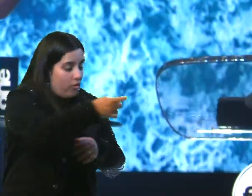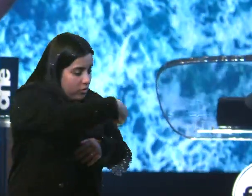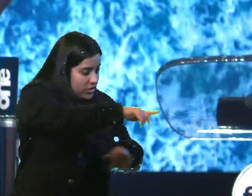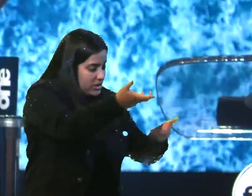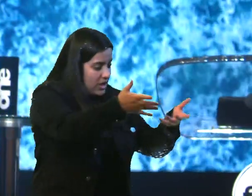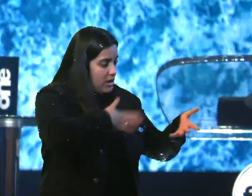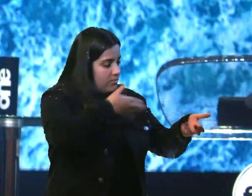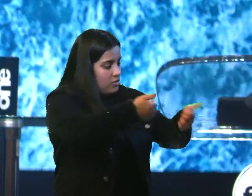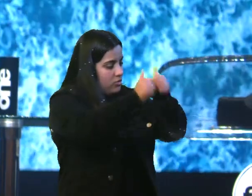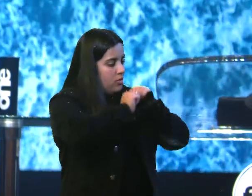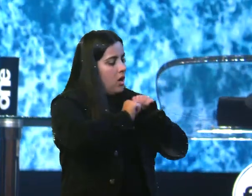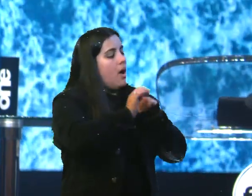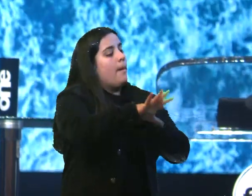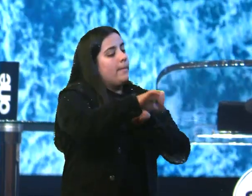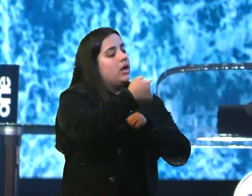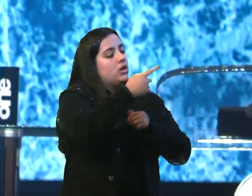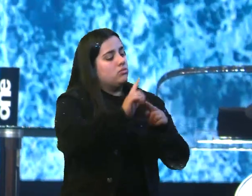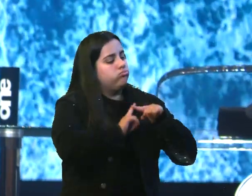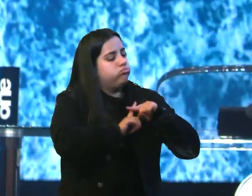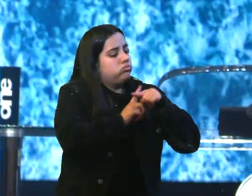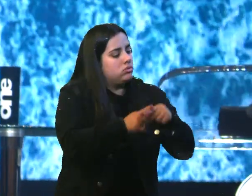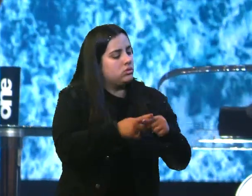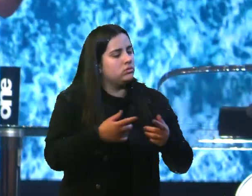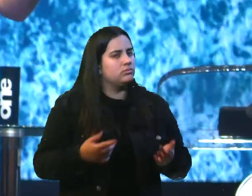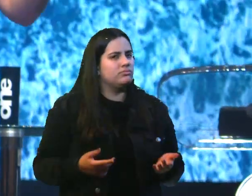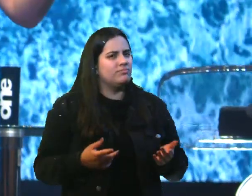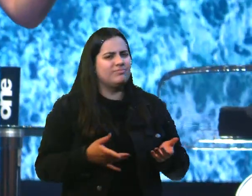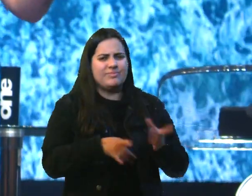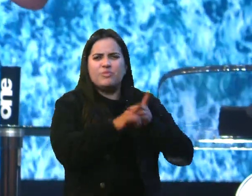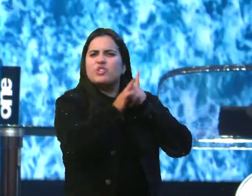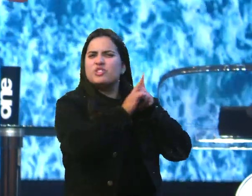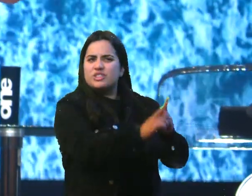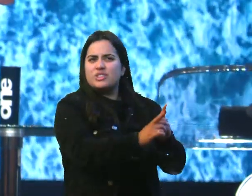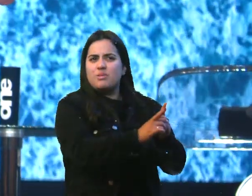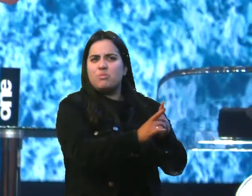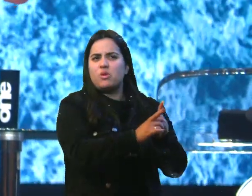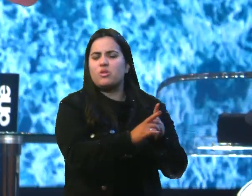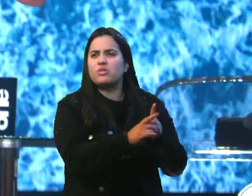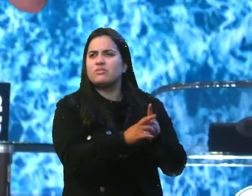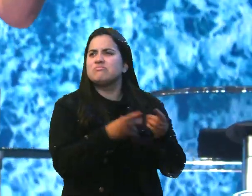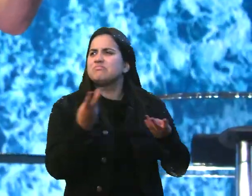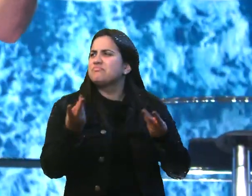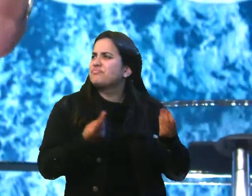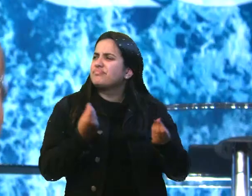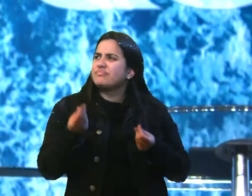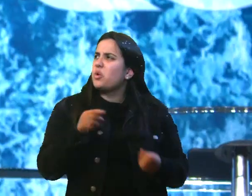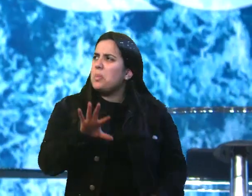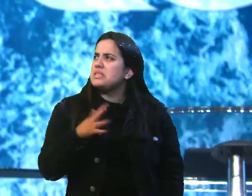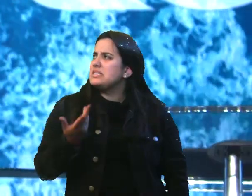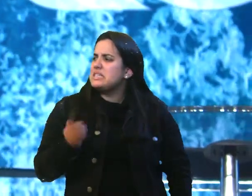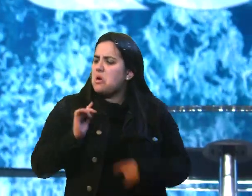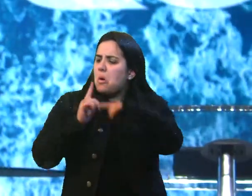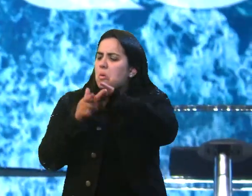seguidor, tome a sua cruz, para os discípulos que estavam ouvindo isso, não fazia tanto sentido.